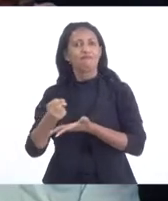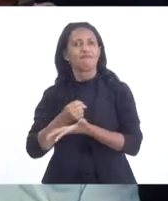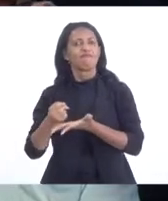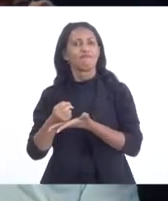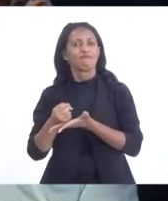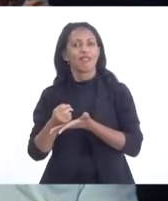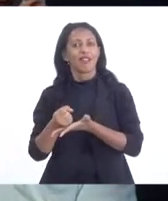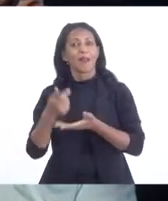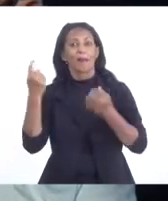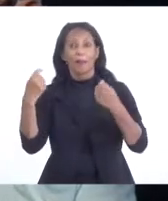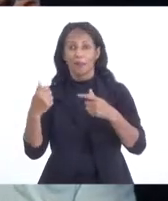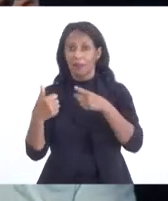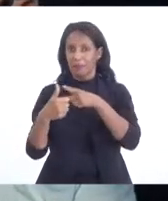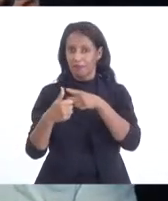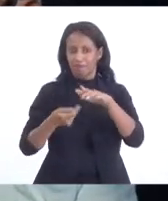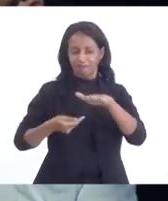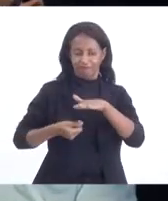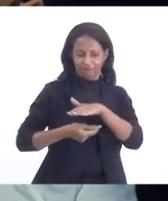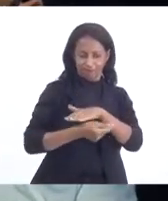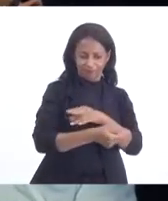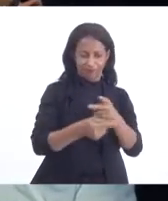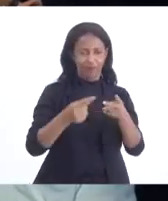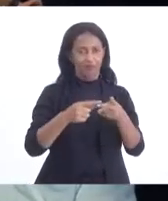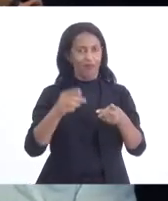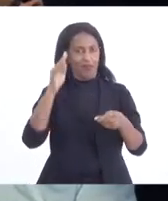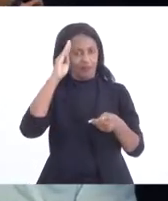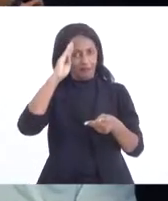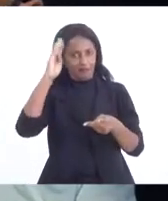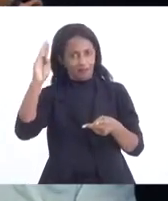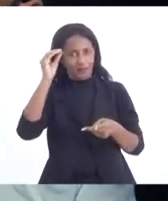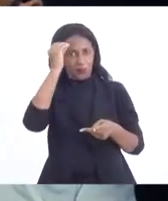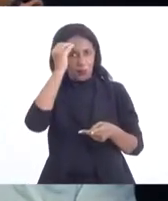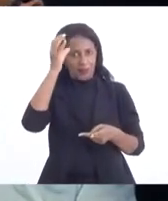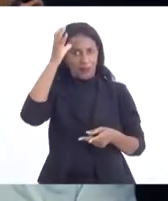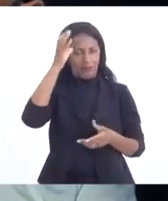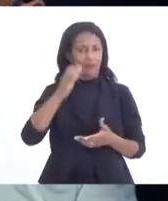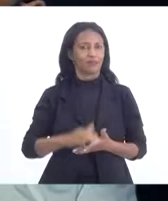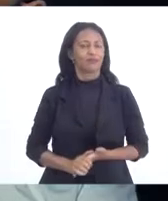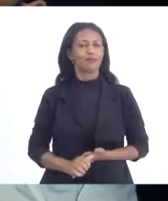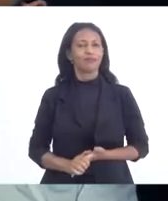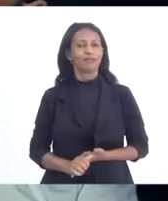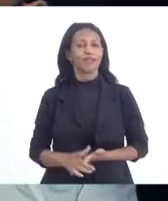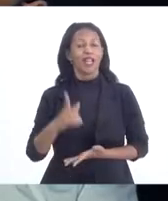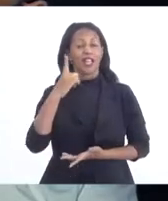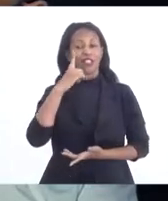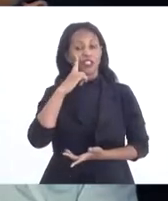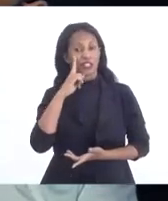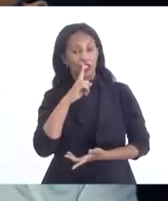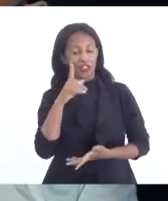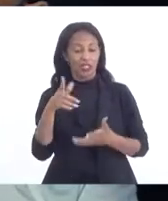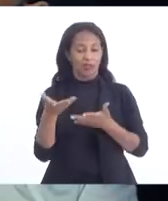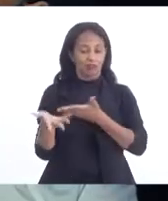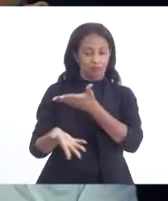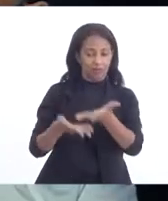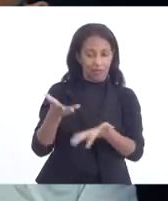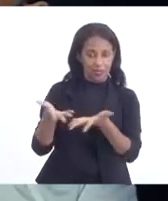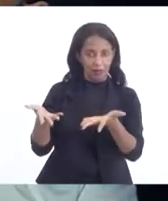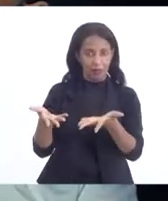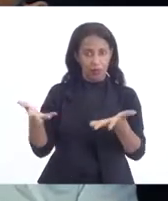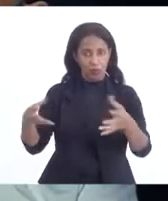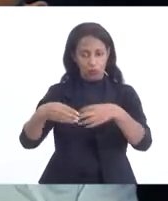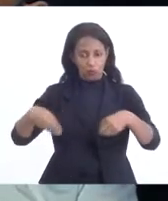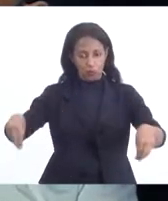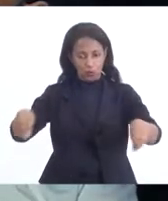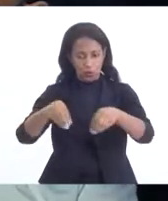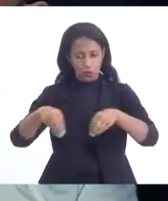no investimento, prioridade e conhecimento. A gente tem a correção do solo, a gente tem a estrutura toda